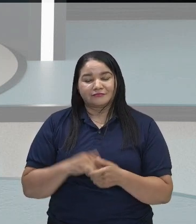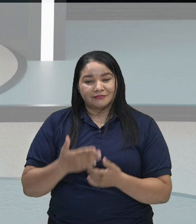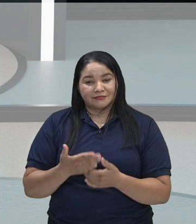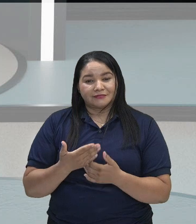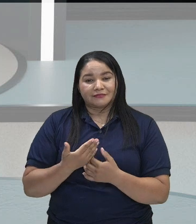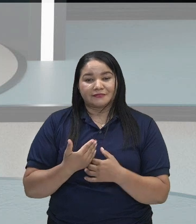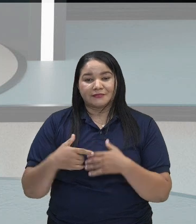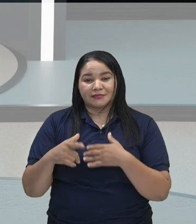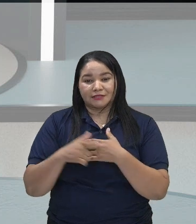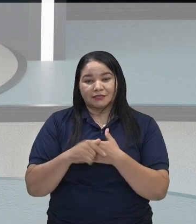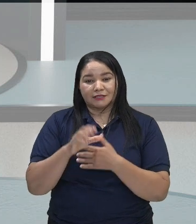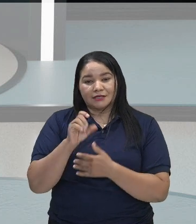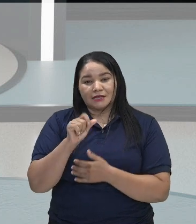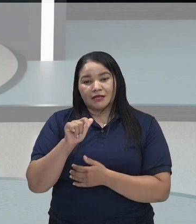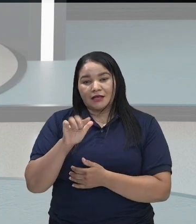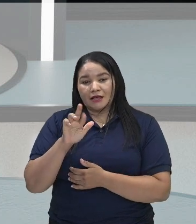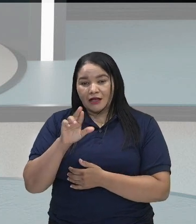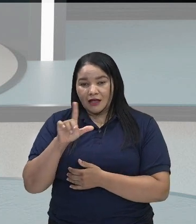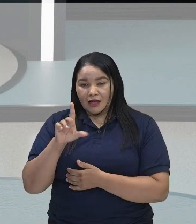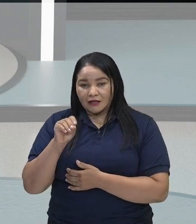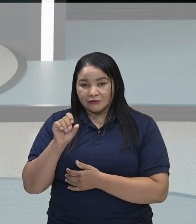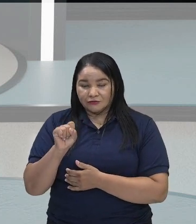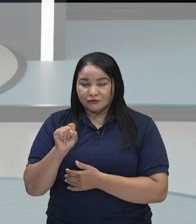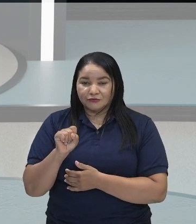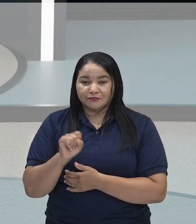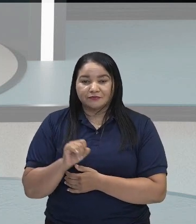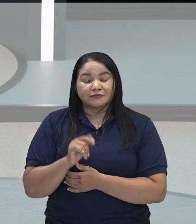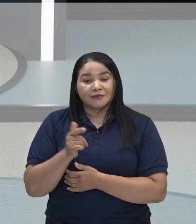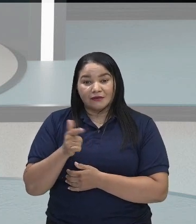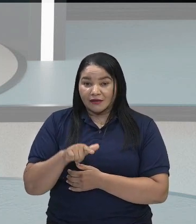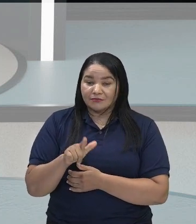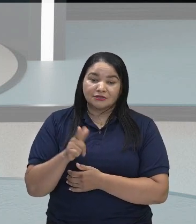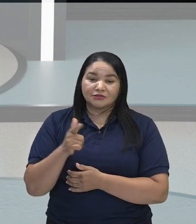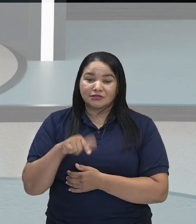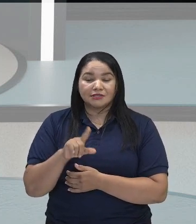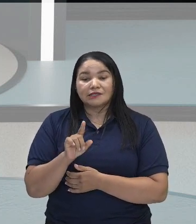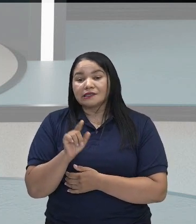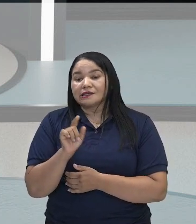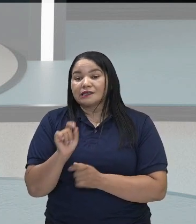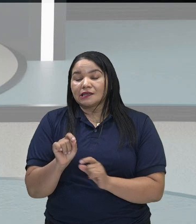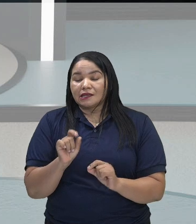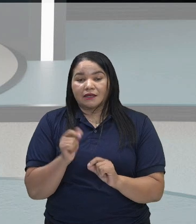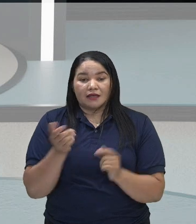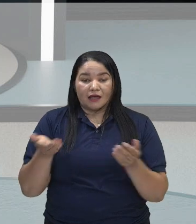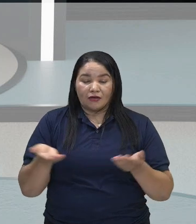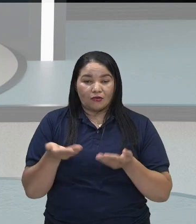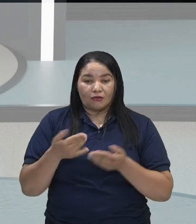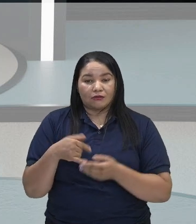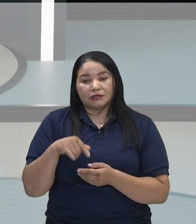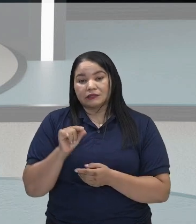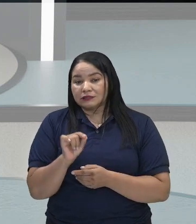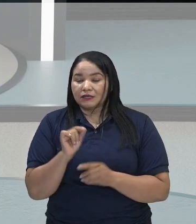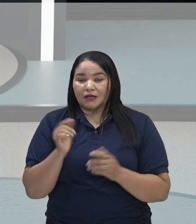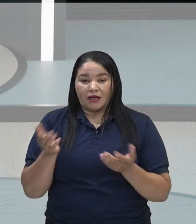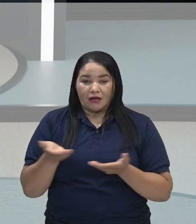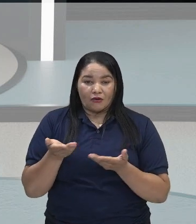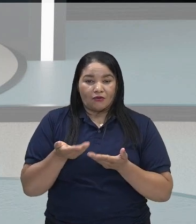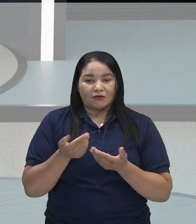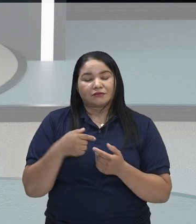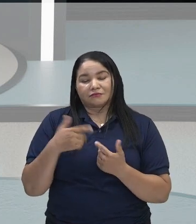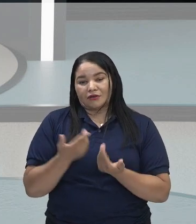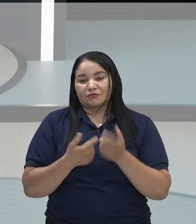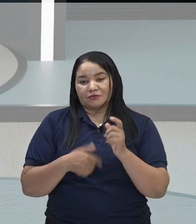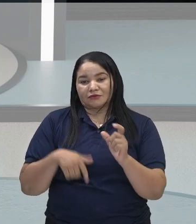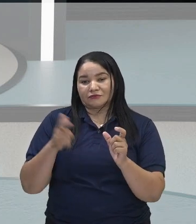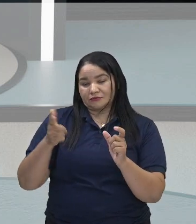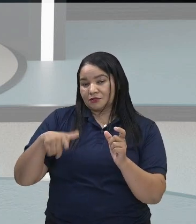Drummond de Andrade. Então, é repetido. E agora? E agora? Então, anáfora. Vamos ver a diferença